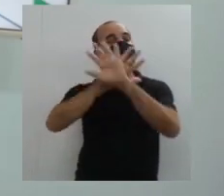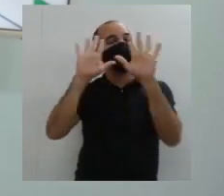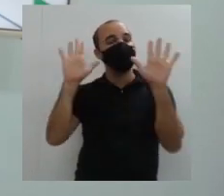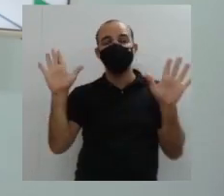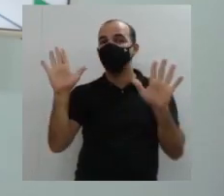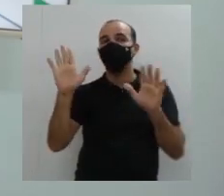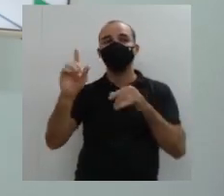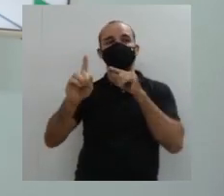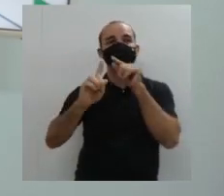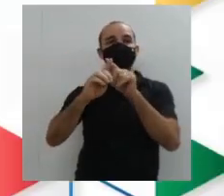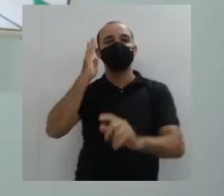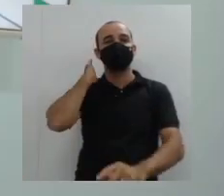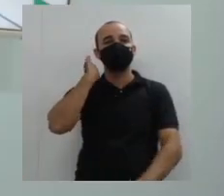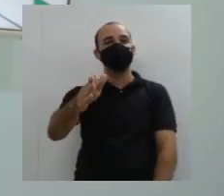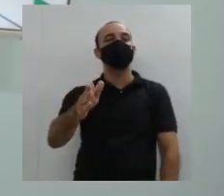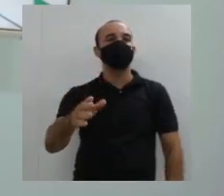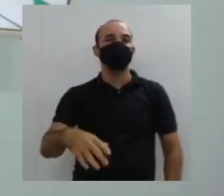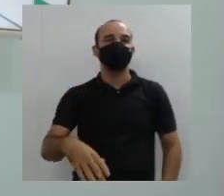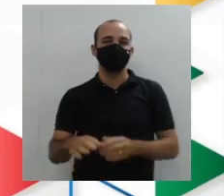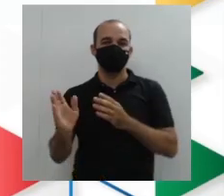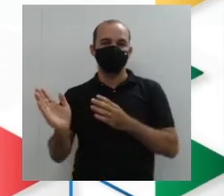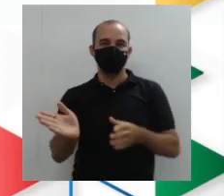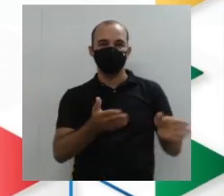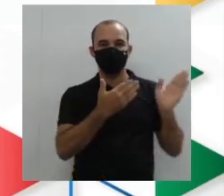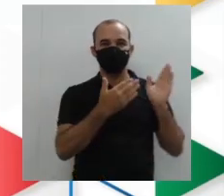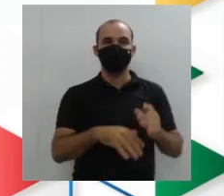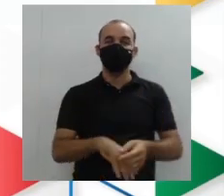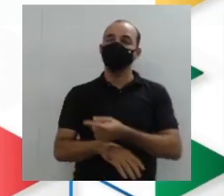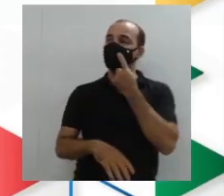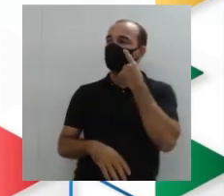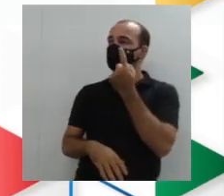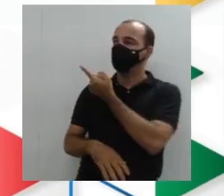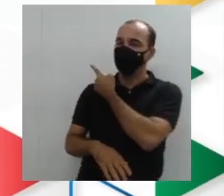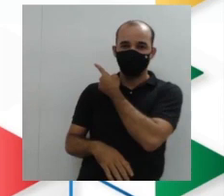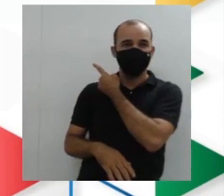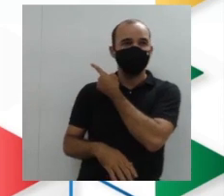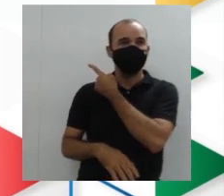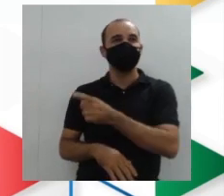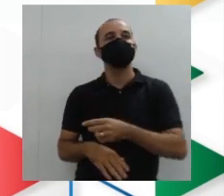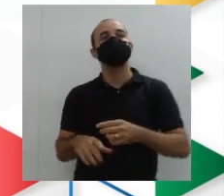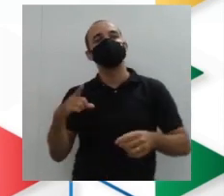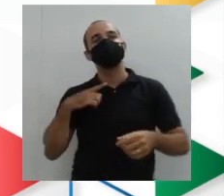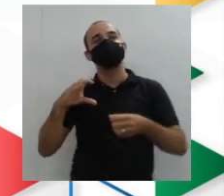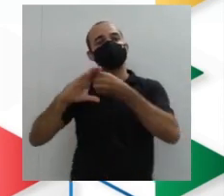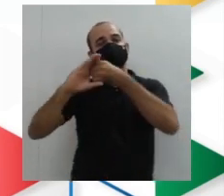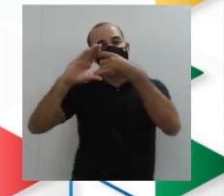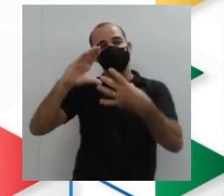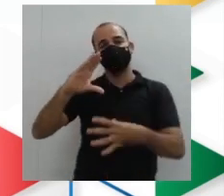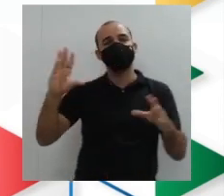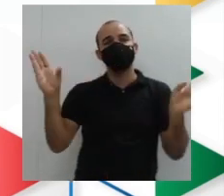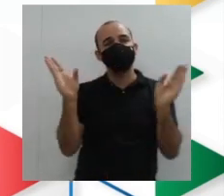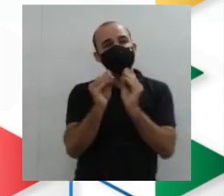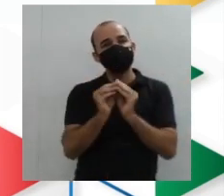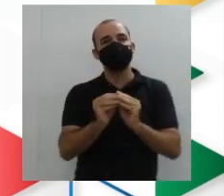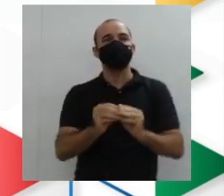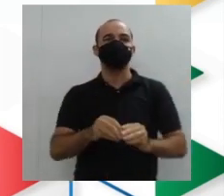tela, trago para vocês as características bem resumidas. Prestem bem atenção.